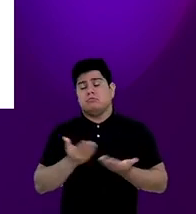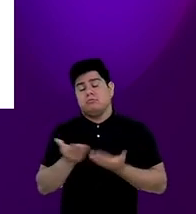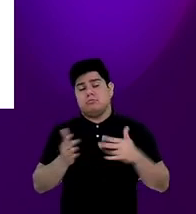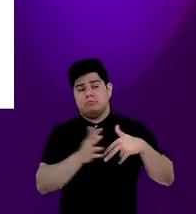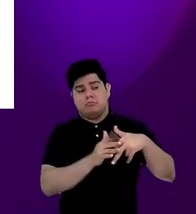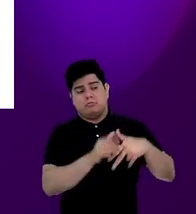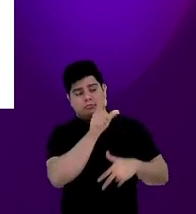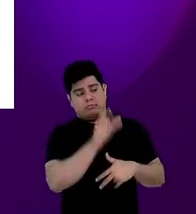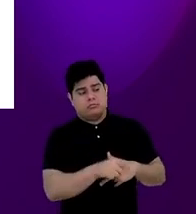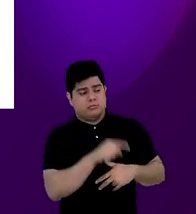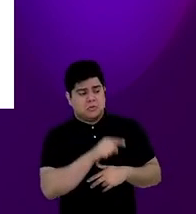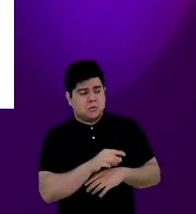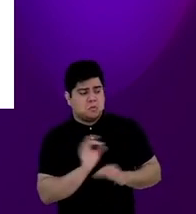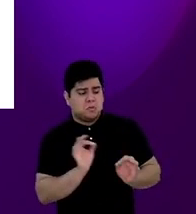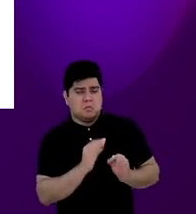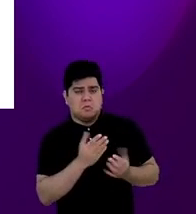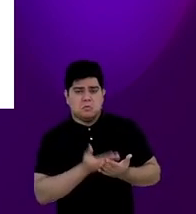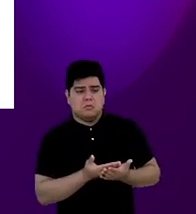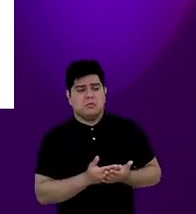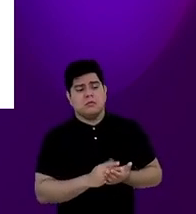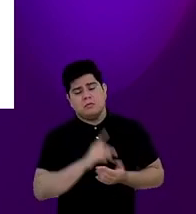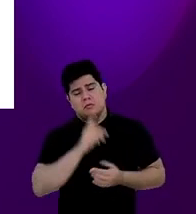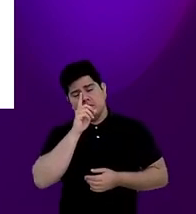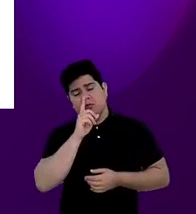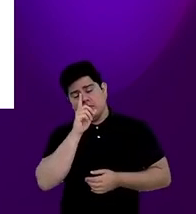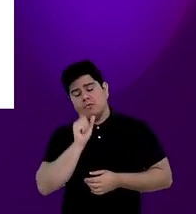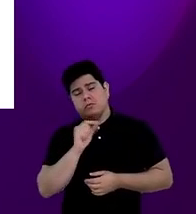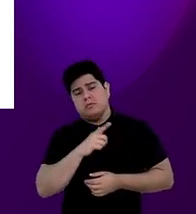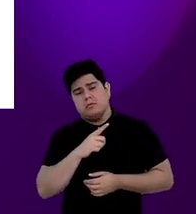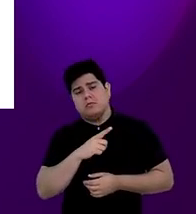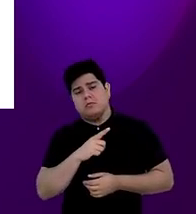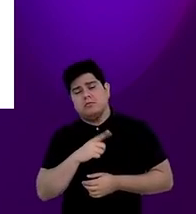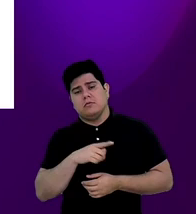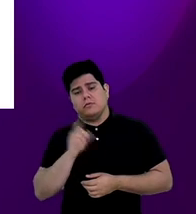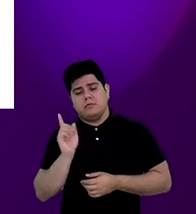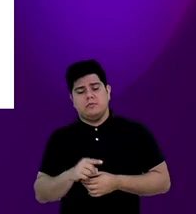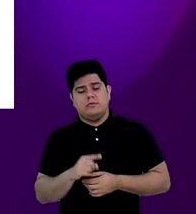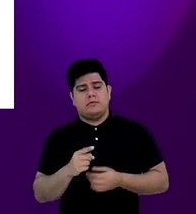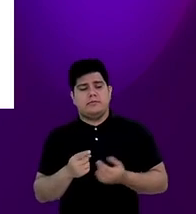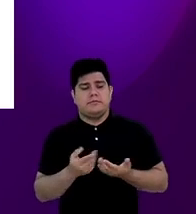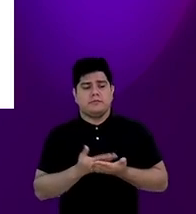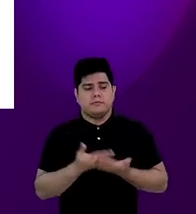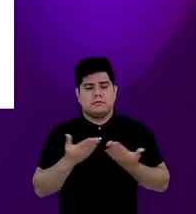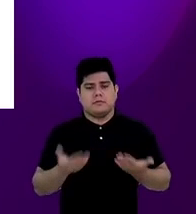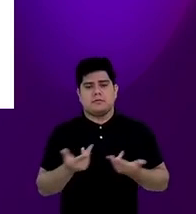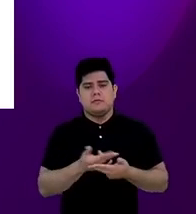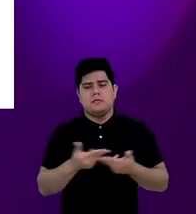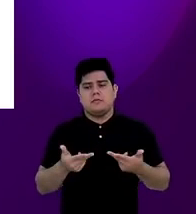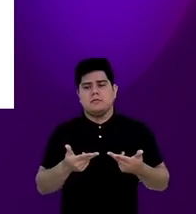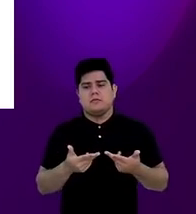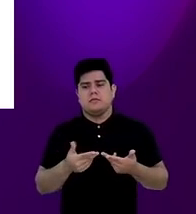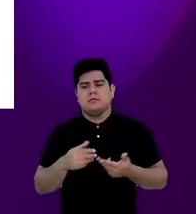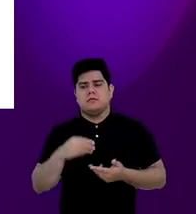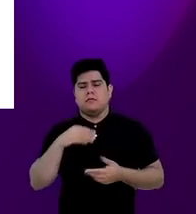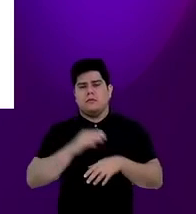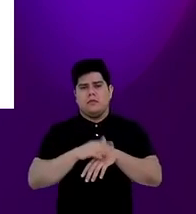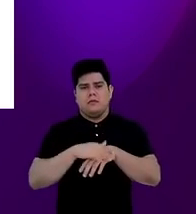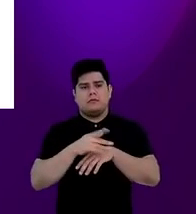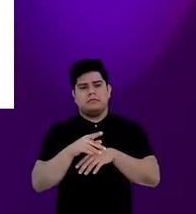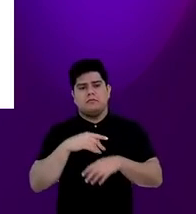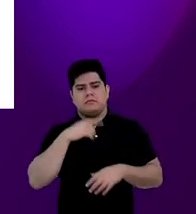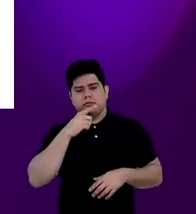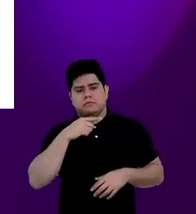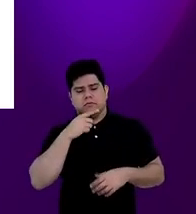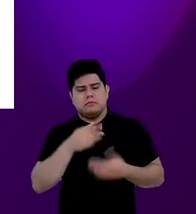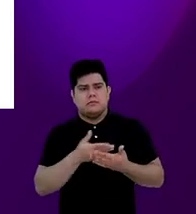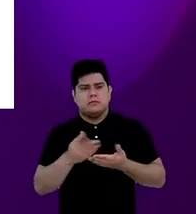não vai se beneficiar e você corre o risco de ter um produto manufaturado, mas um paciente sem condição clínica